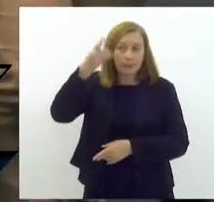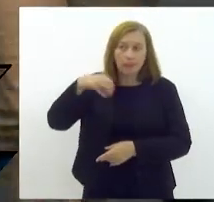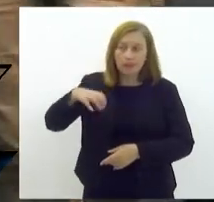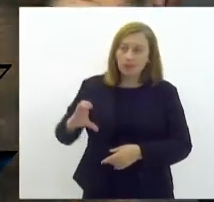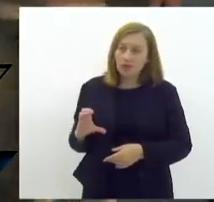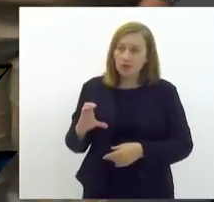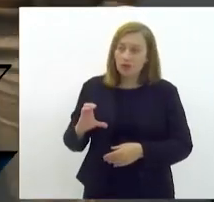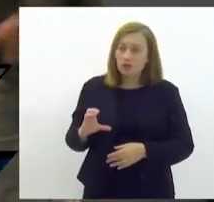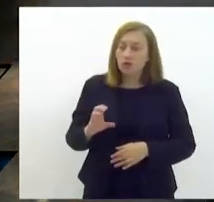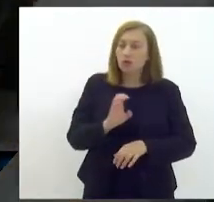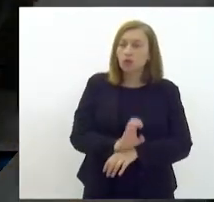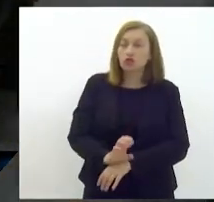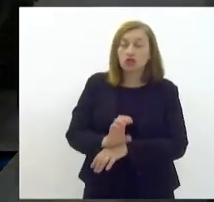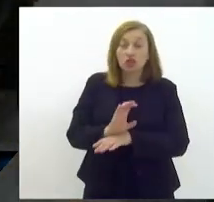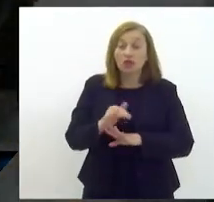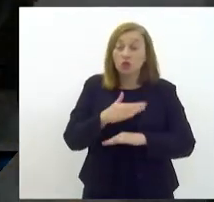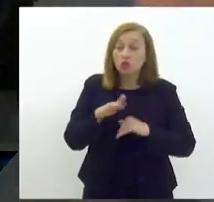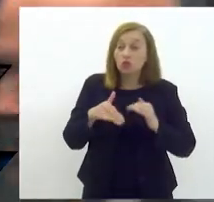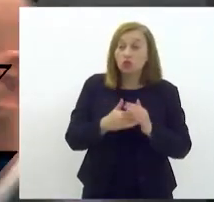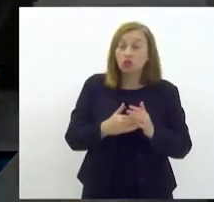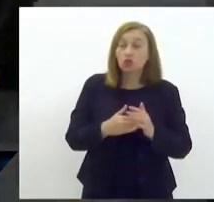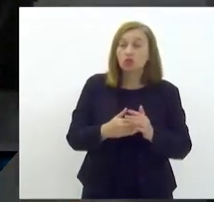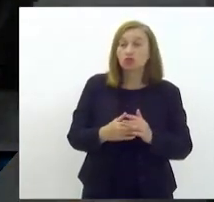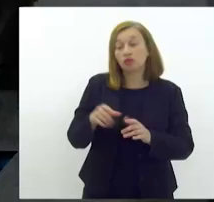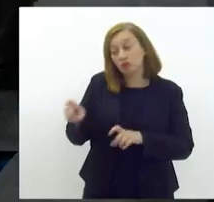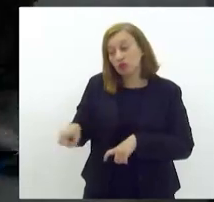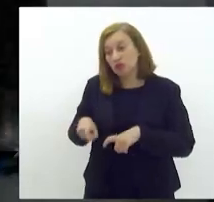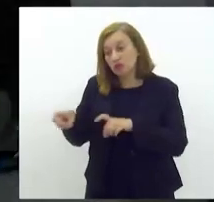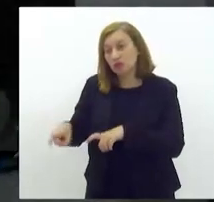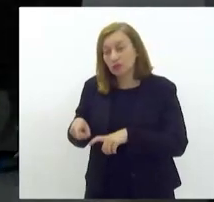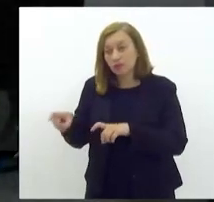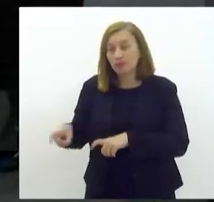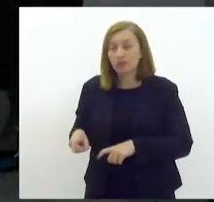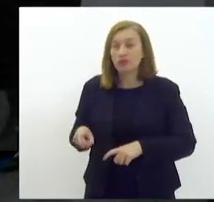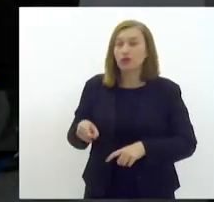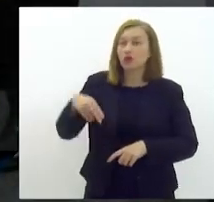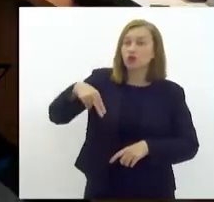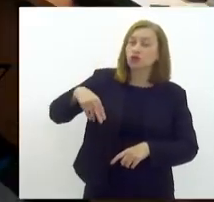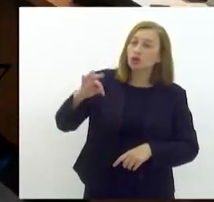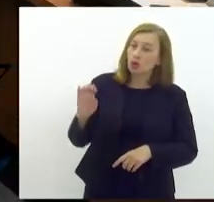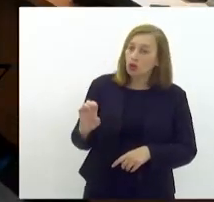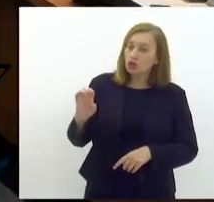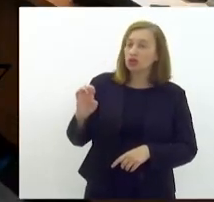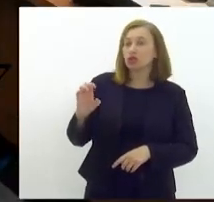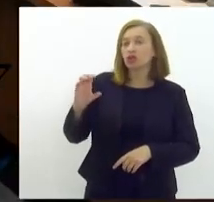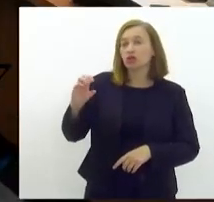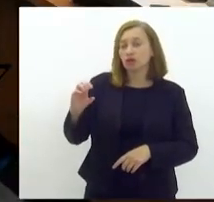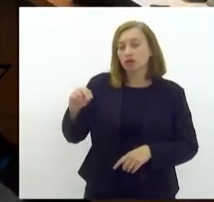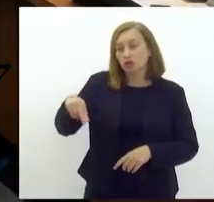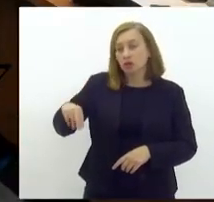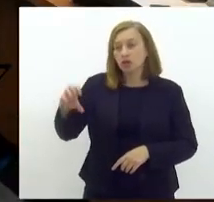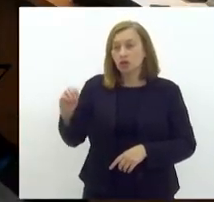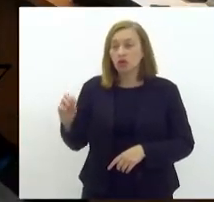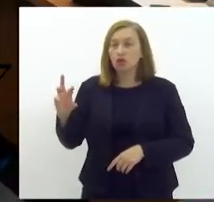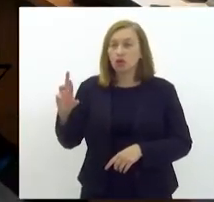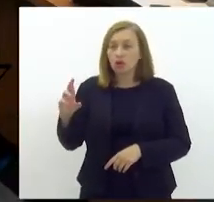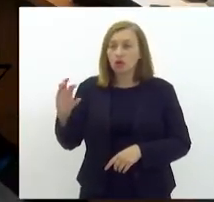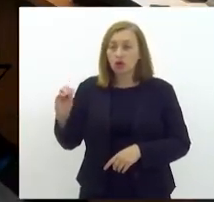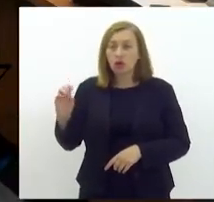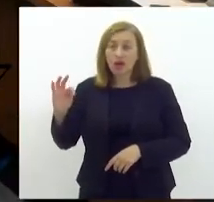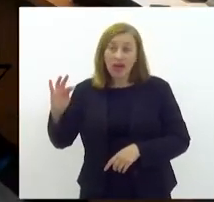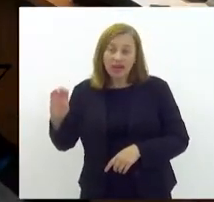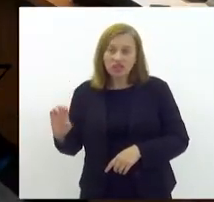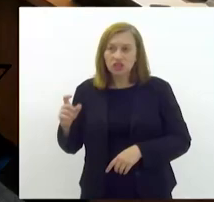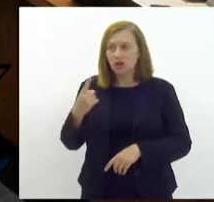todo vou no interior região noroeste região norte região dos lagos eu acabo né